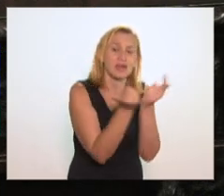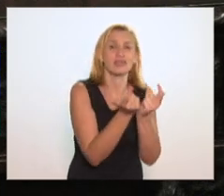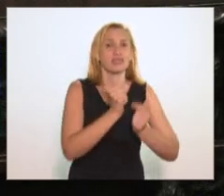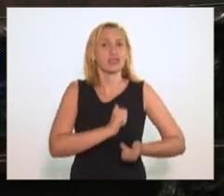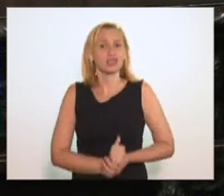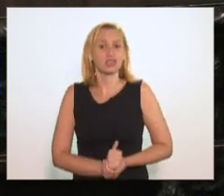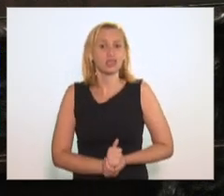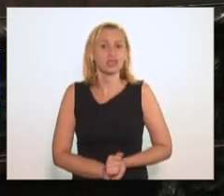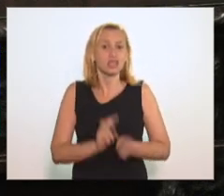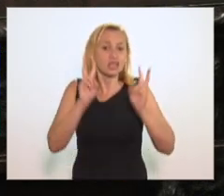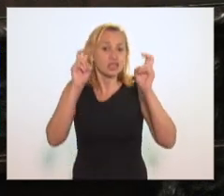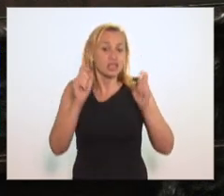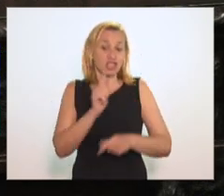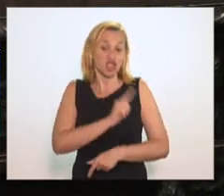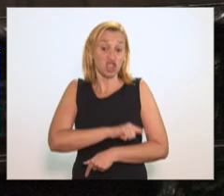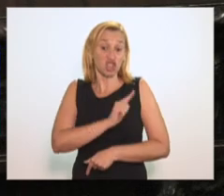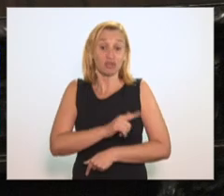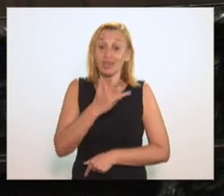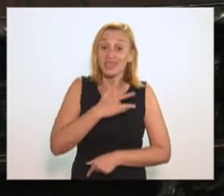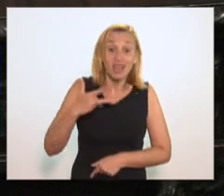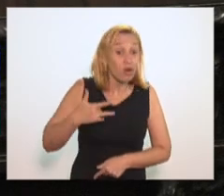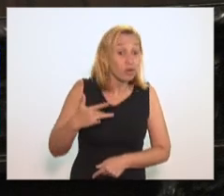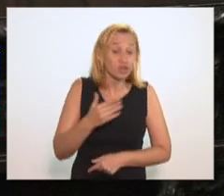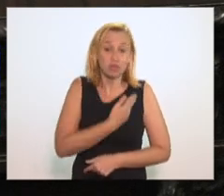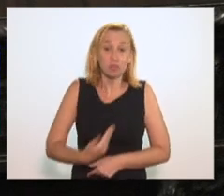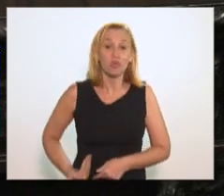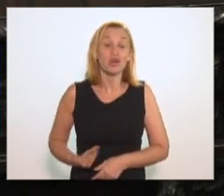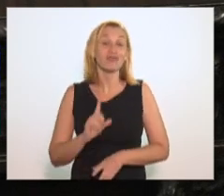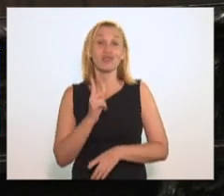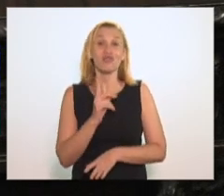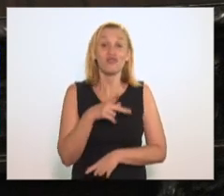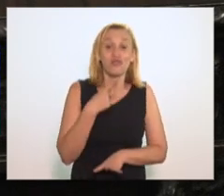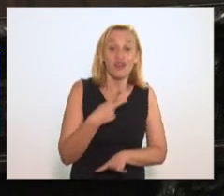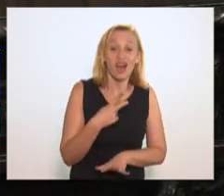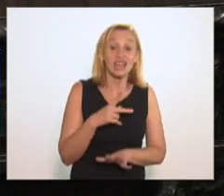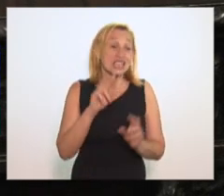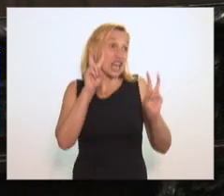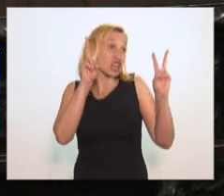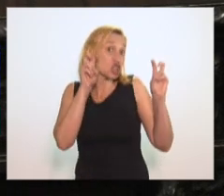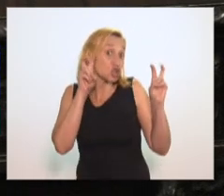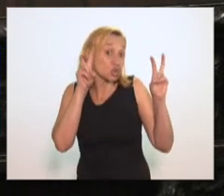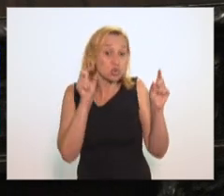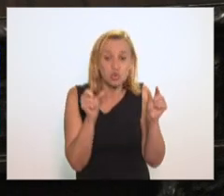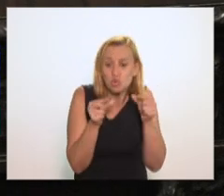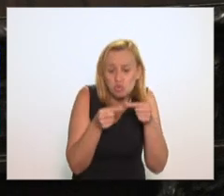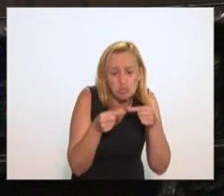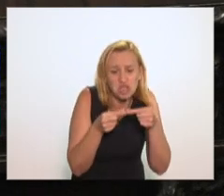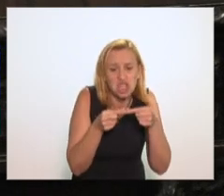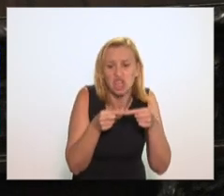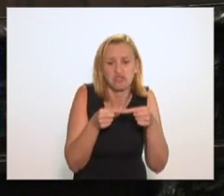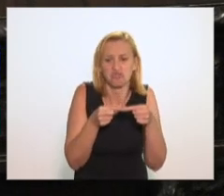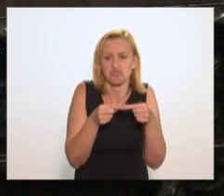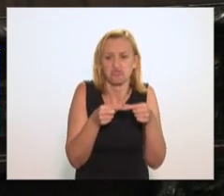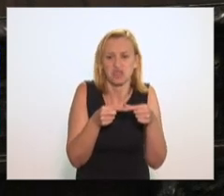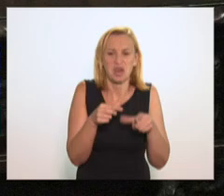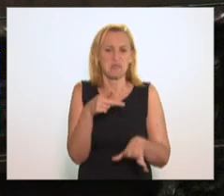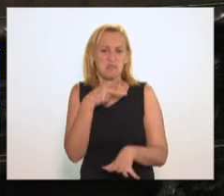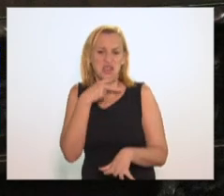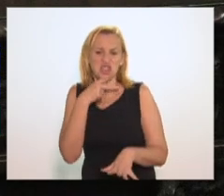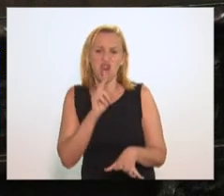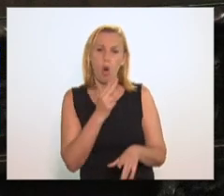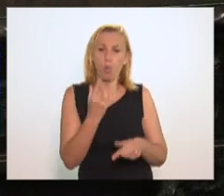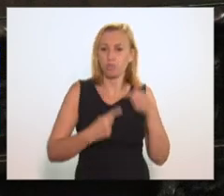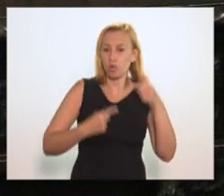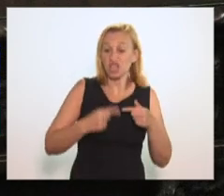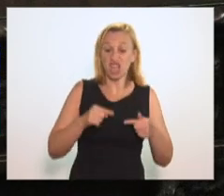no que diz respeito à gestão da saúde pública ela não trata de questões menores partidárias ou políticas